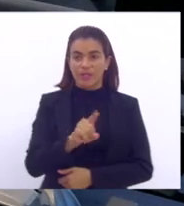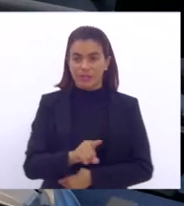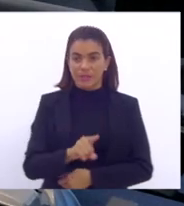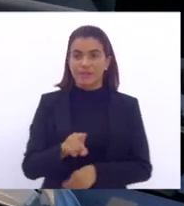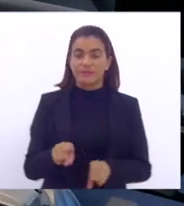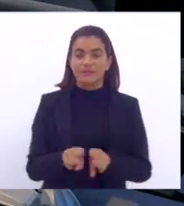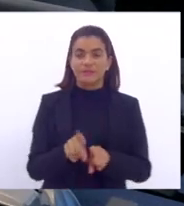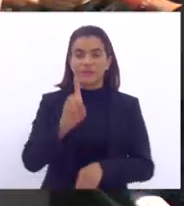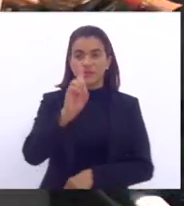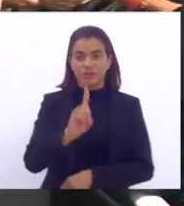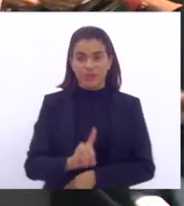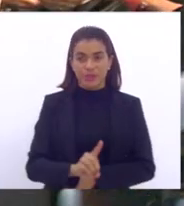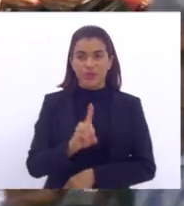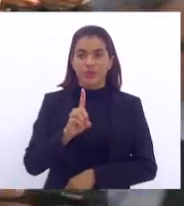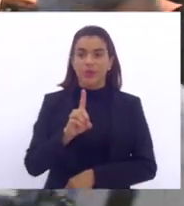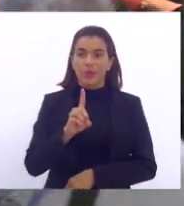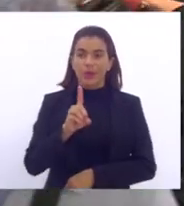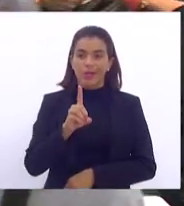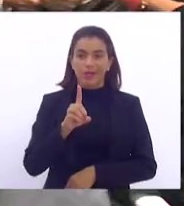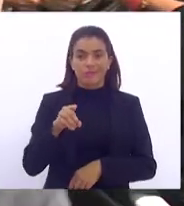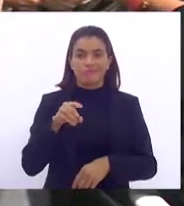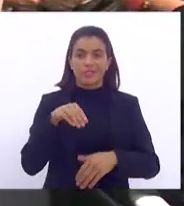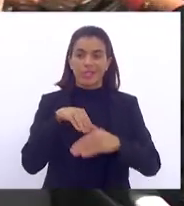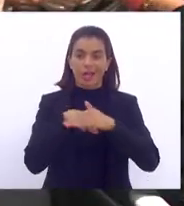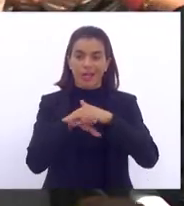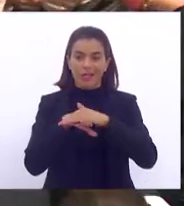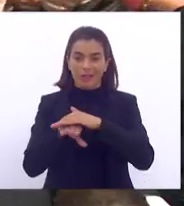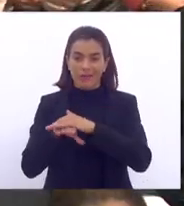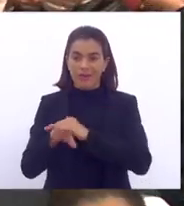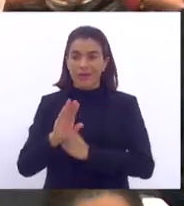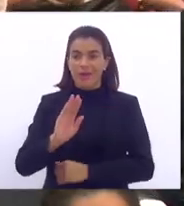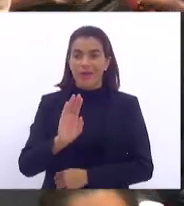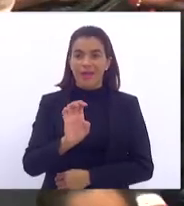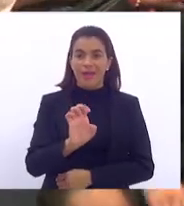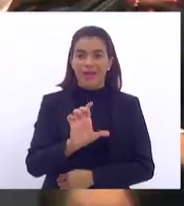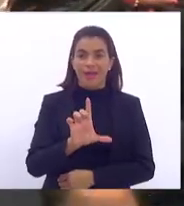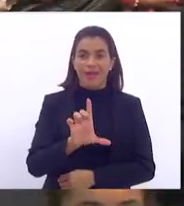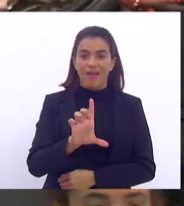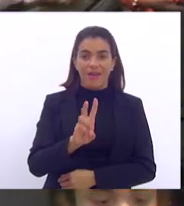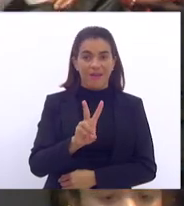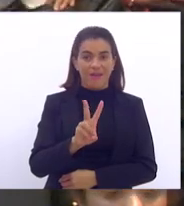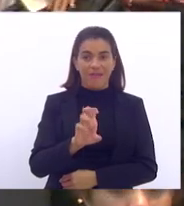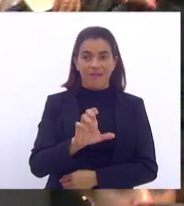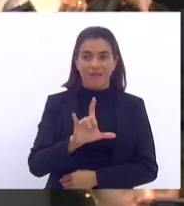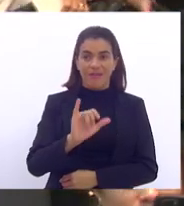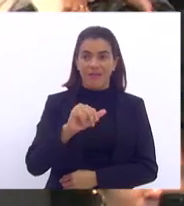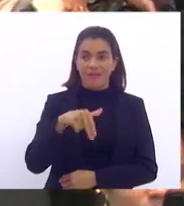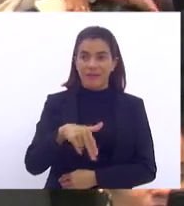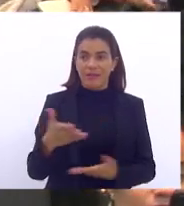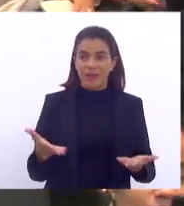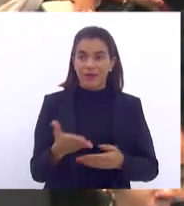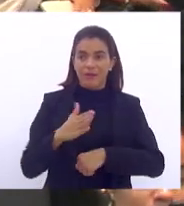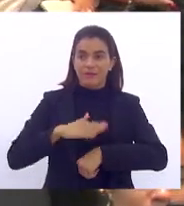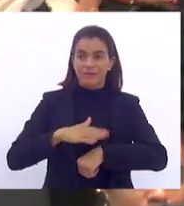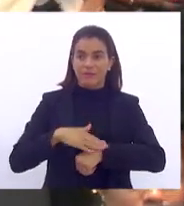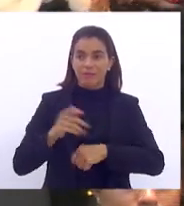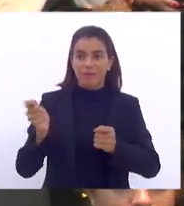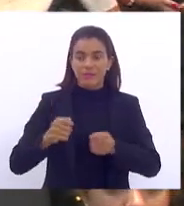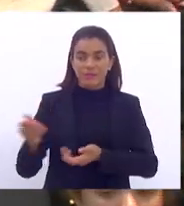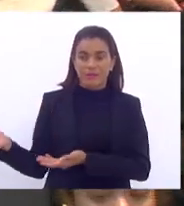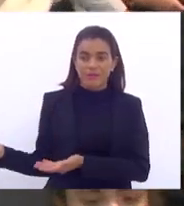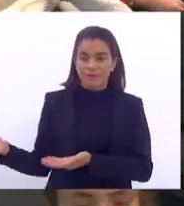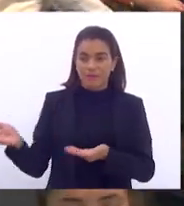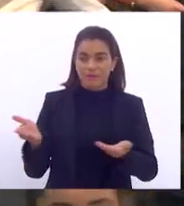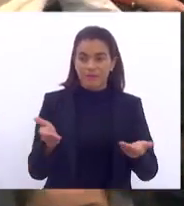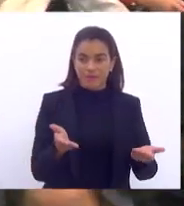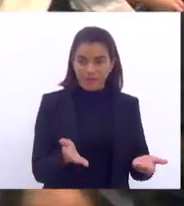diretora de arquivo Senra Evelyn de Fátima e que neste momento possamos receber